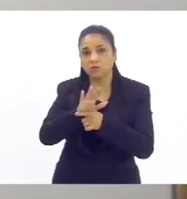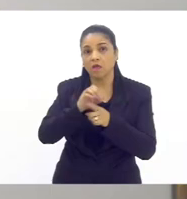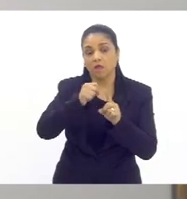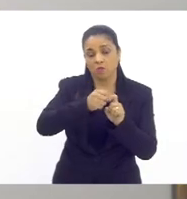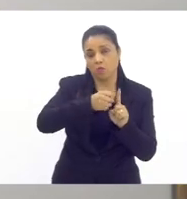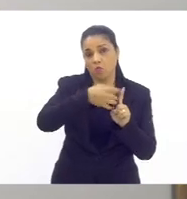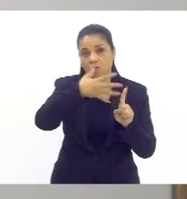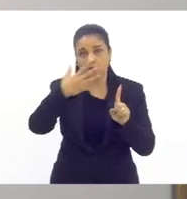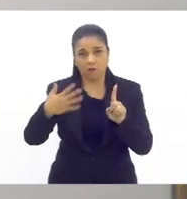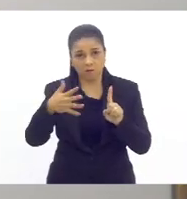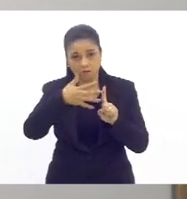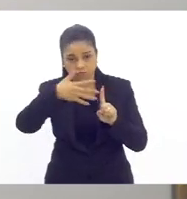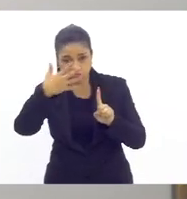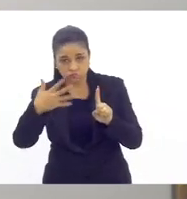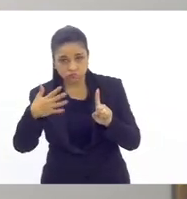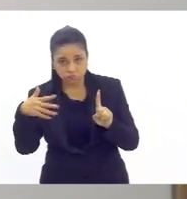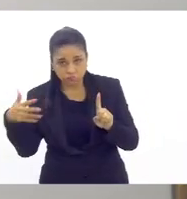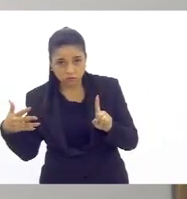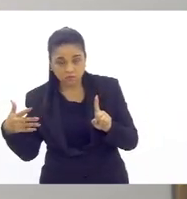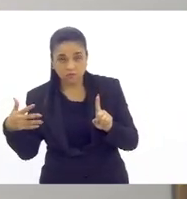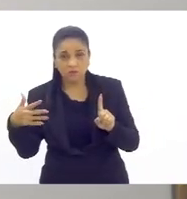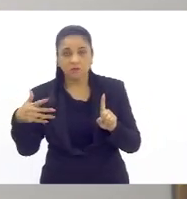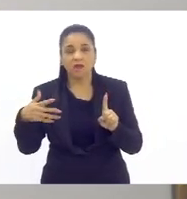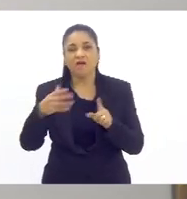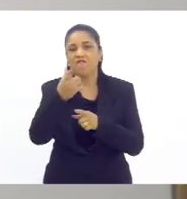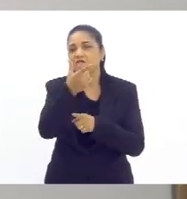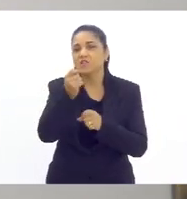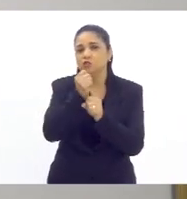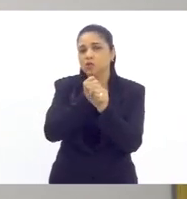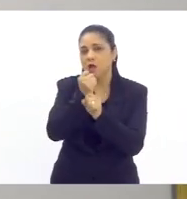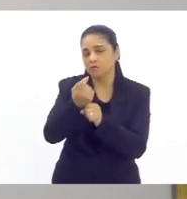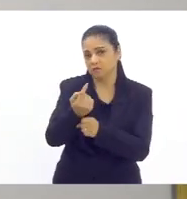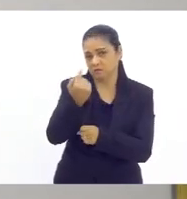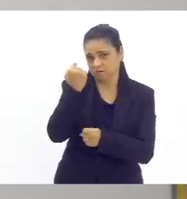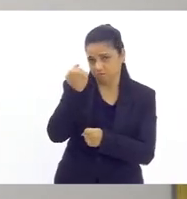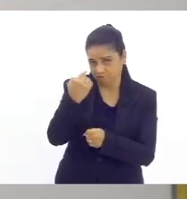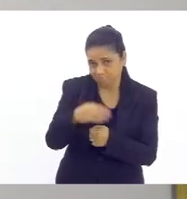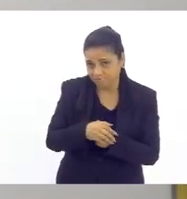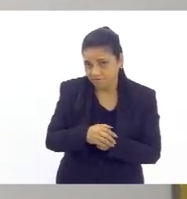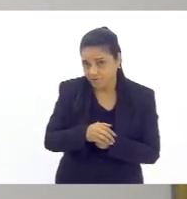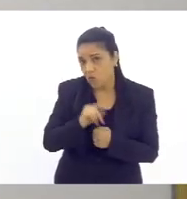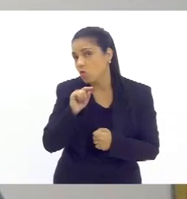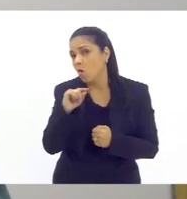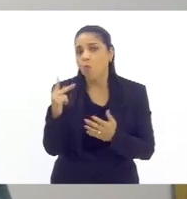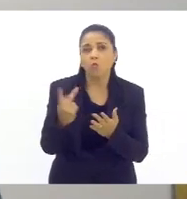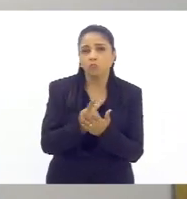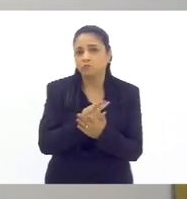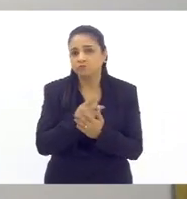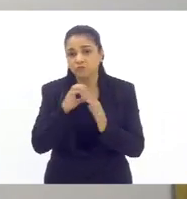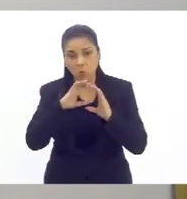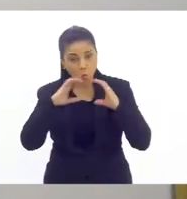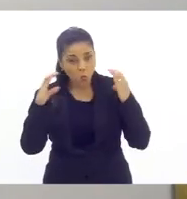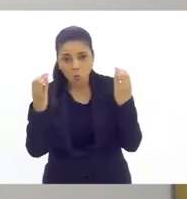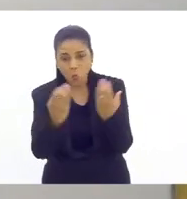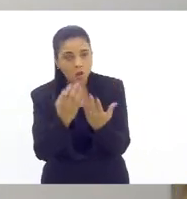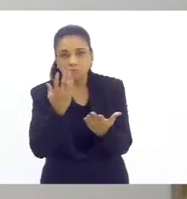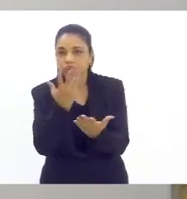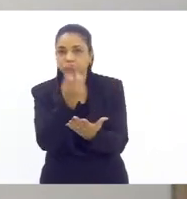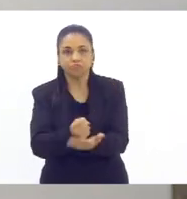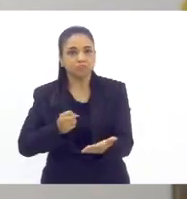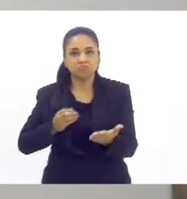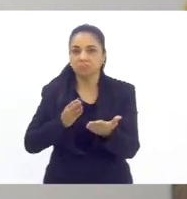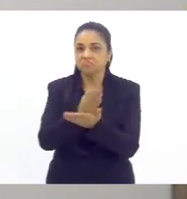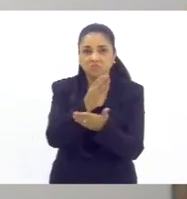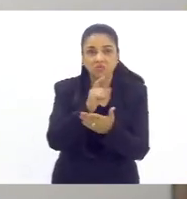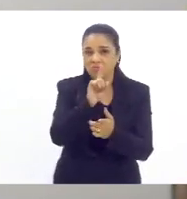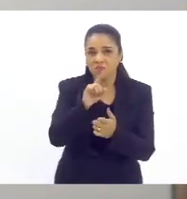20 anos atrás e aí e aí que acontece o congresso não aprovou foi